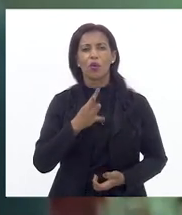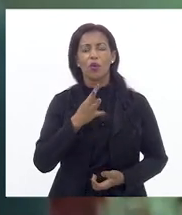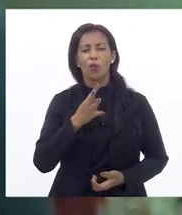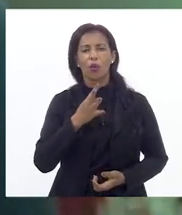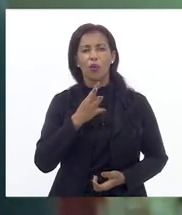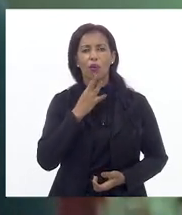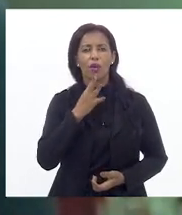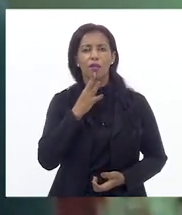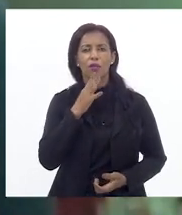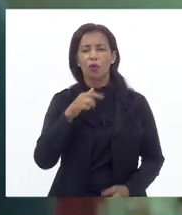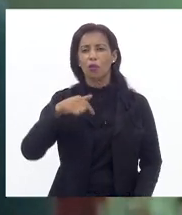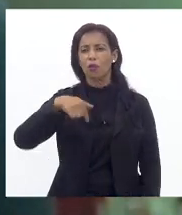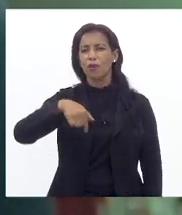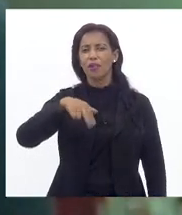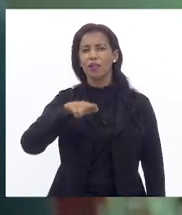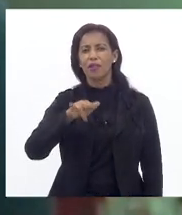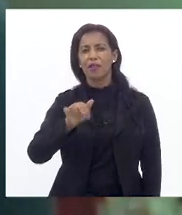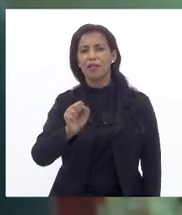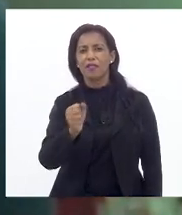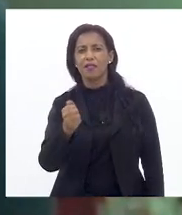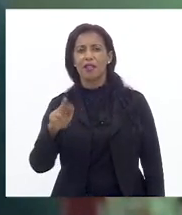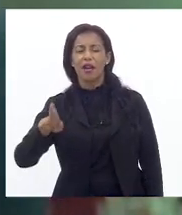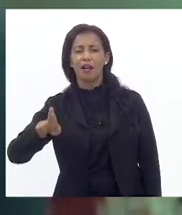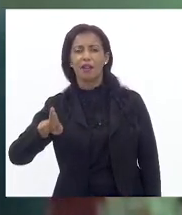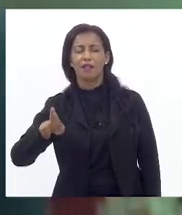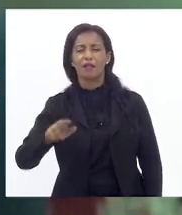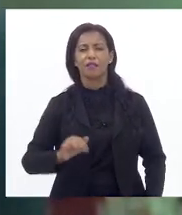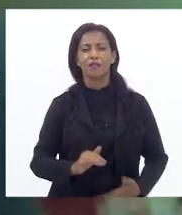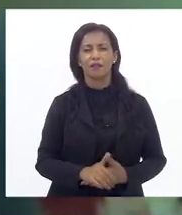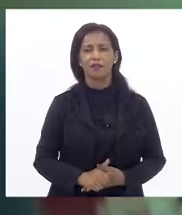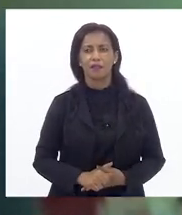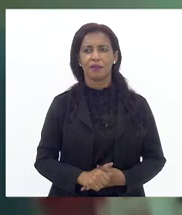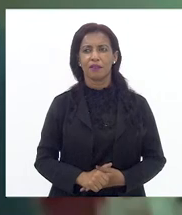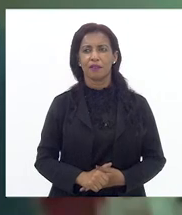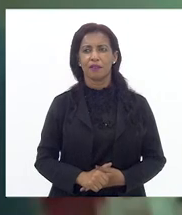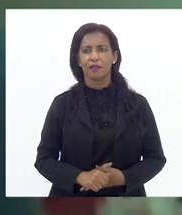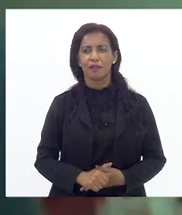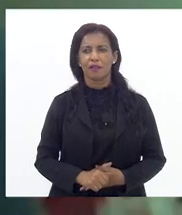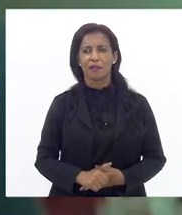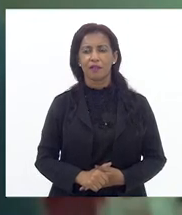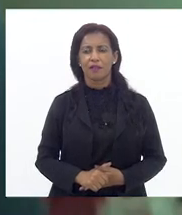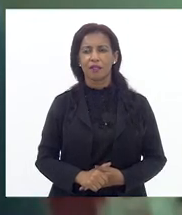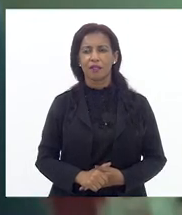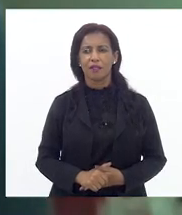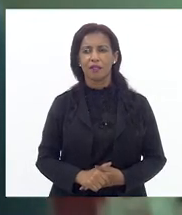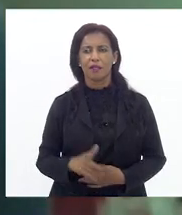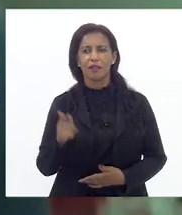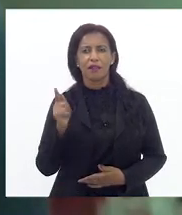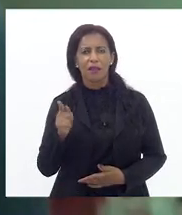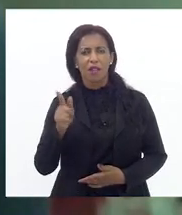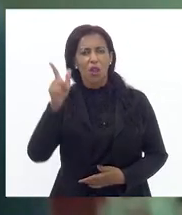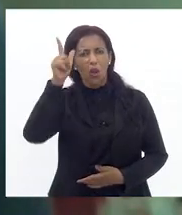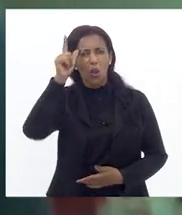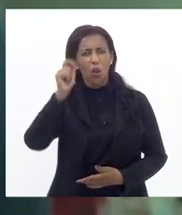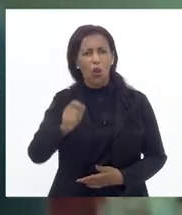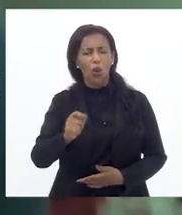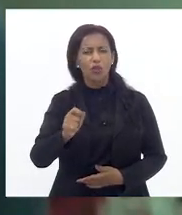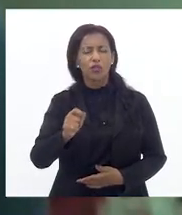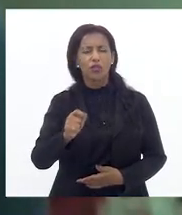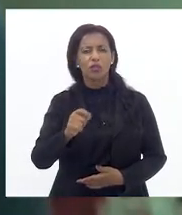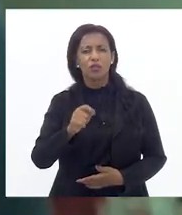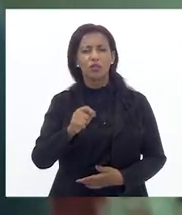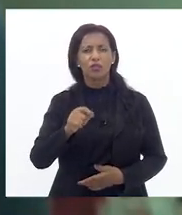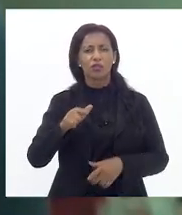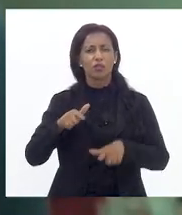pisar da economia a pesquisar ficava lógicas de mercado